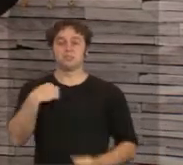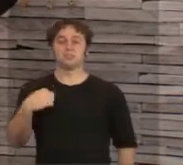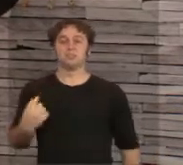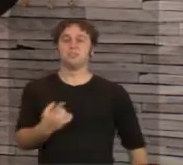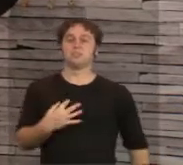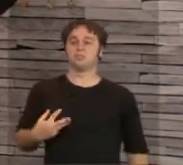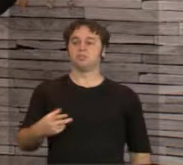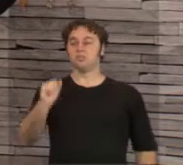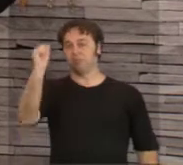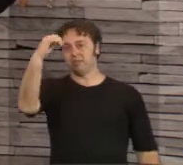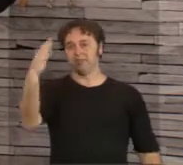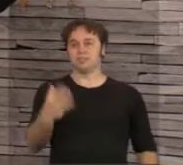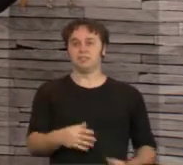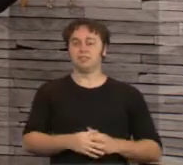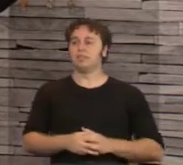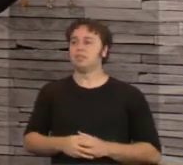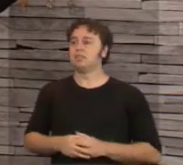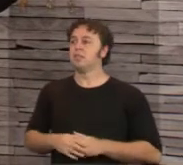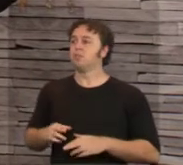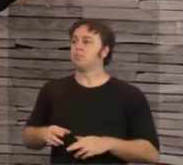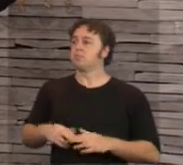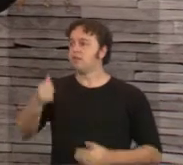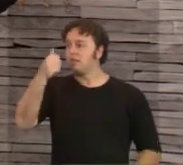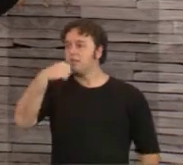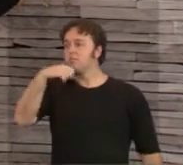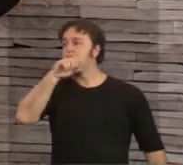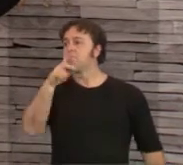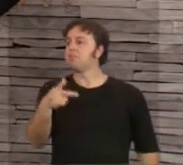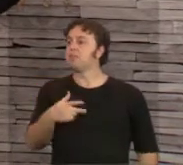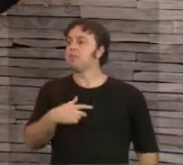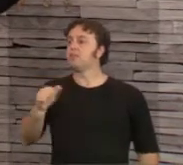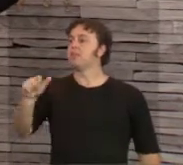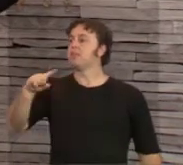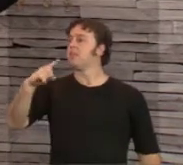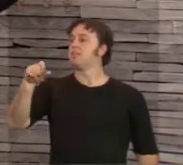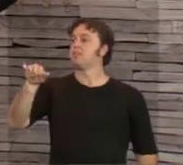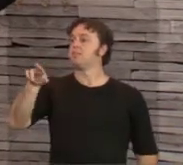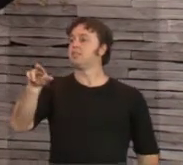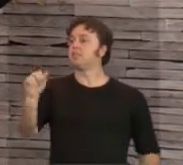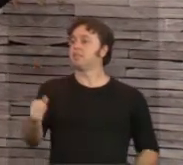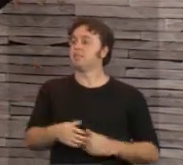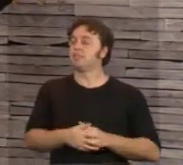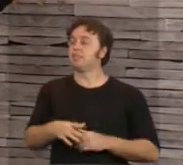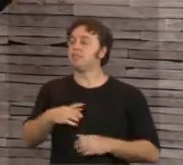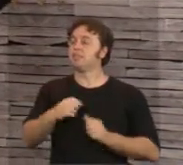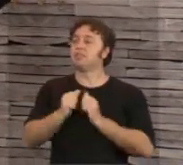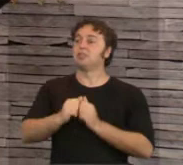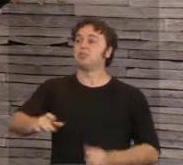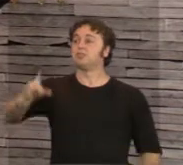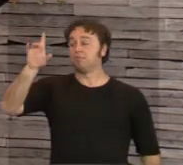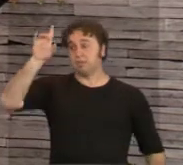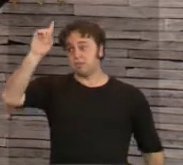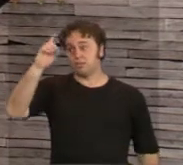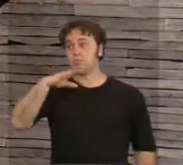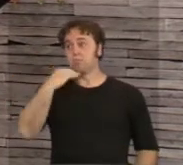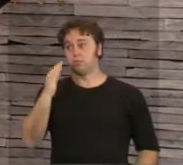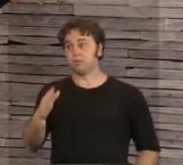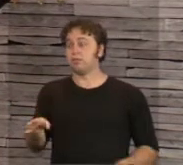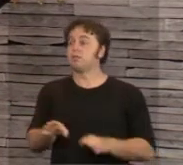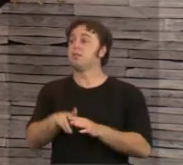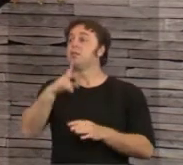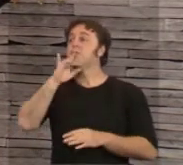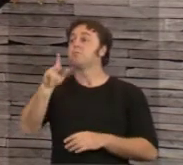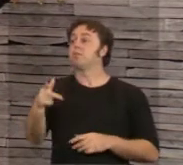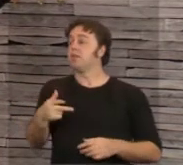todo o Brasil. Sim, é para a falecida minha mãe, Alzira, né? Que deve estar com Deus, né? Com certeza. O meu pai que está aqui